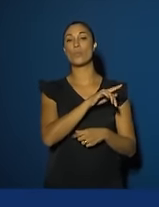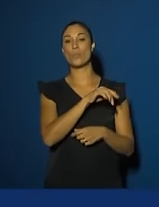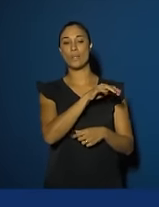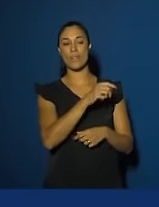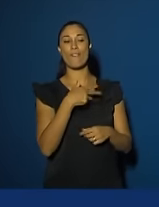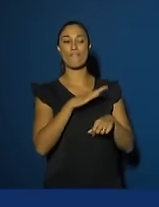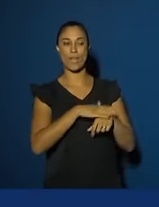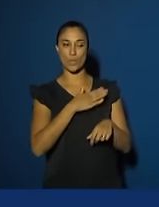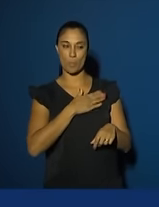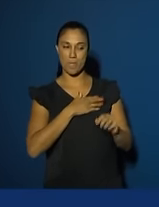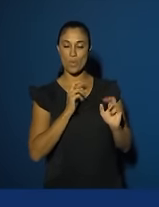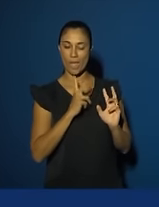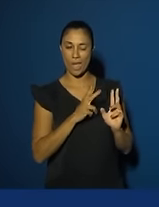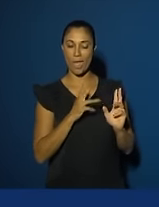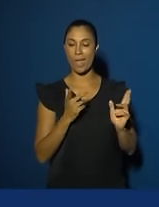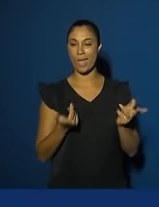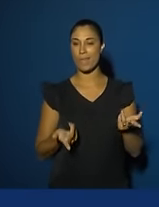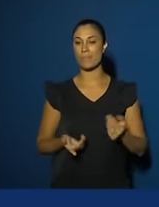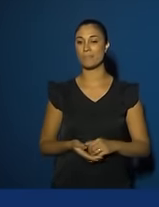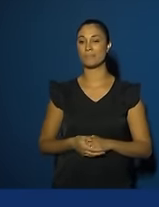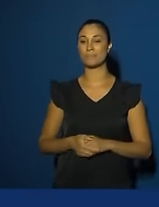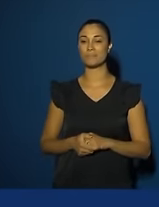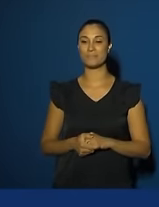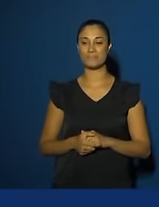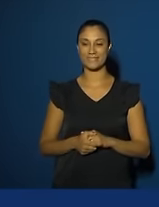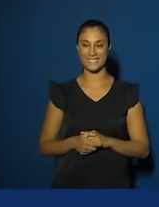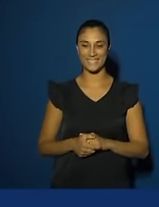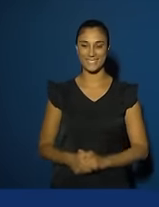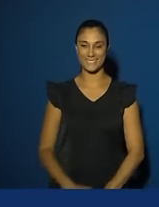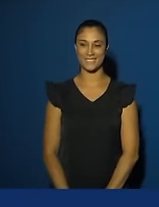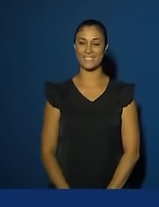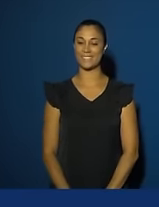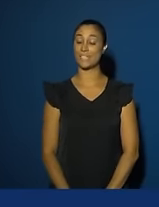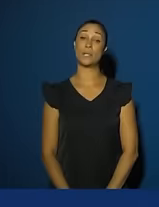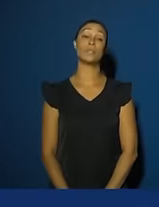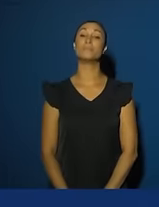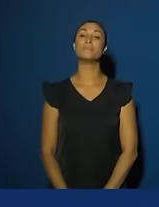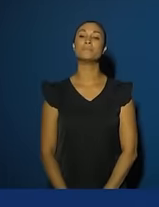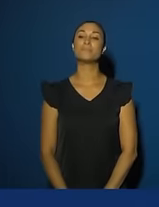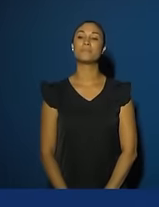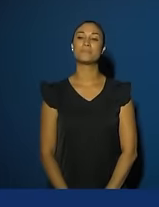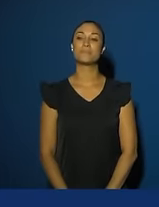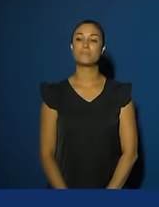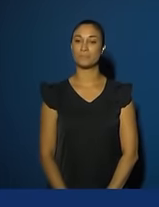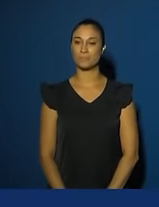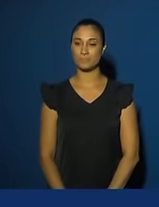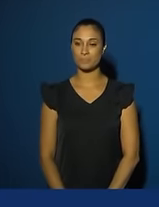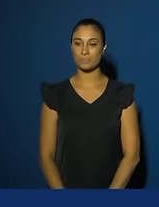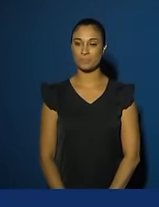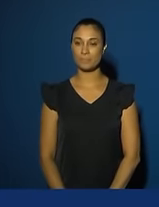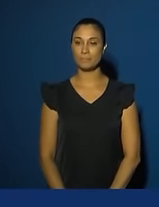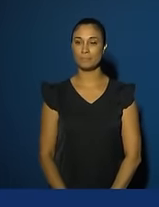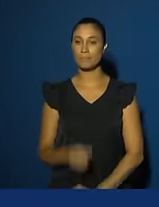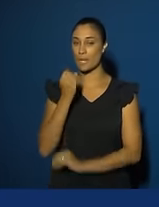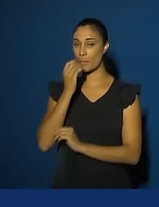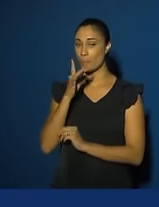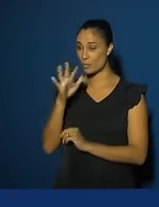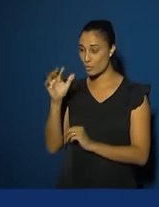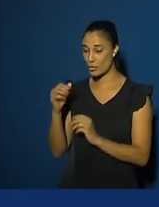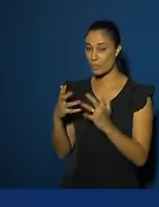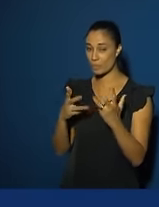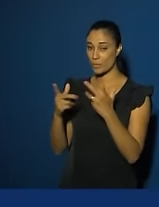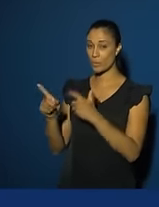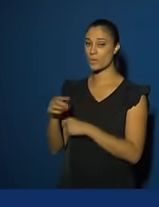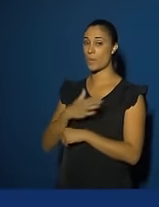comigo amanhã é mais ou menos assim né isso aí bem Bom dia a todos é um